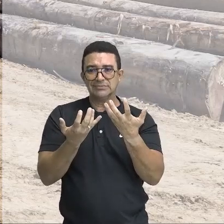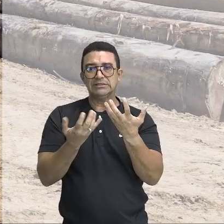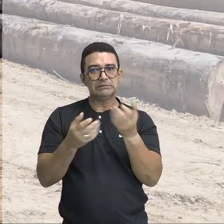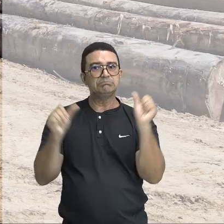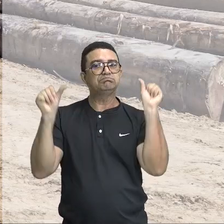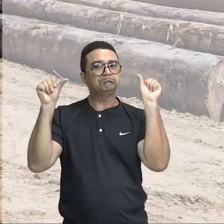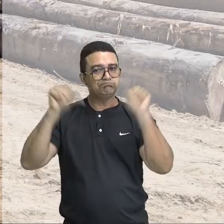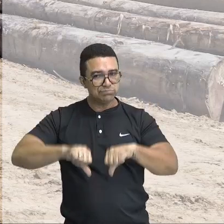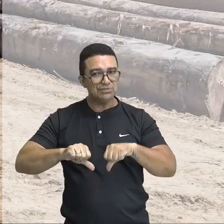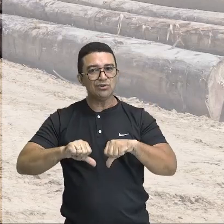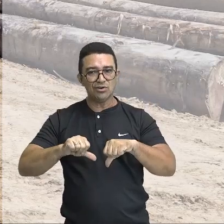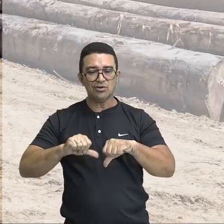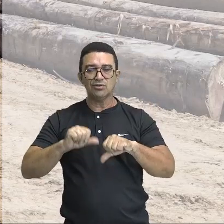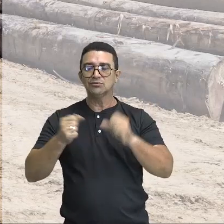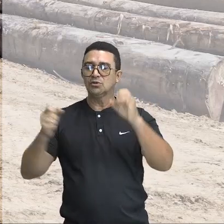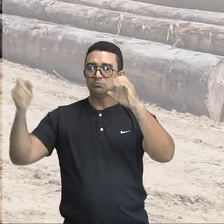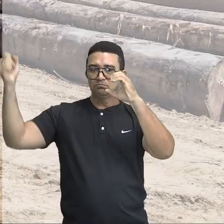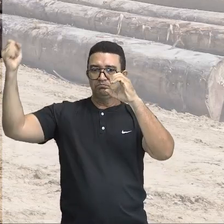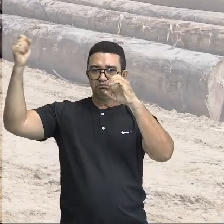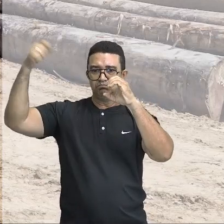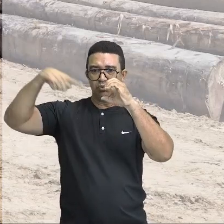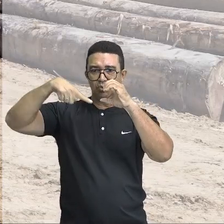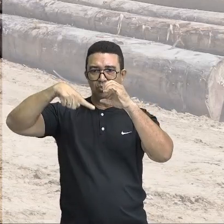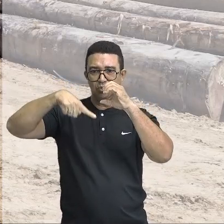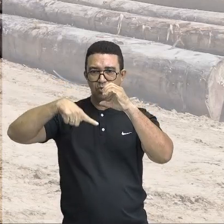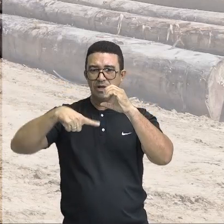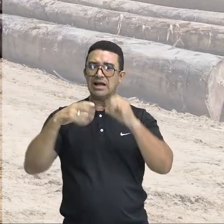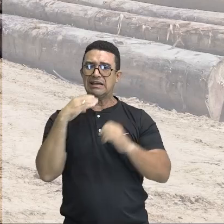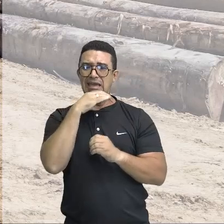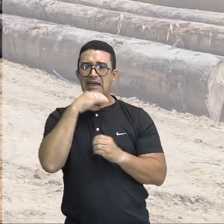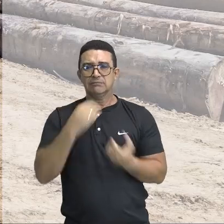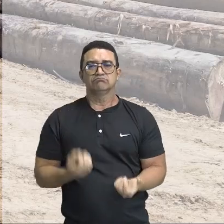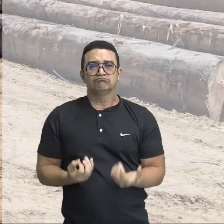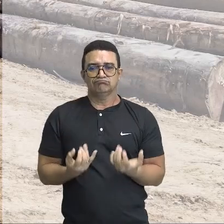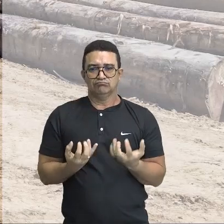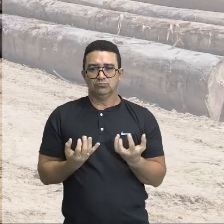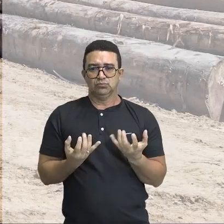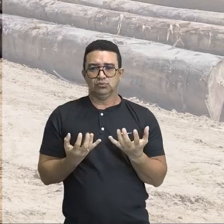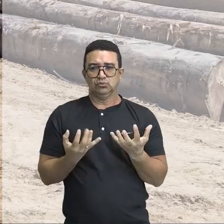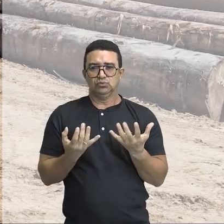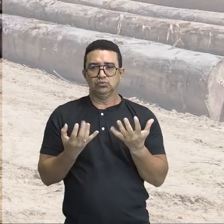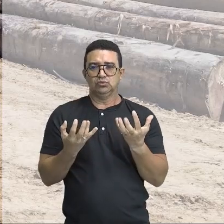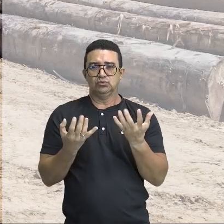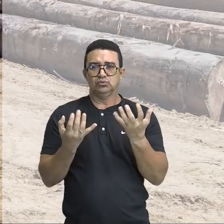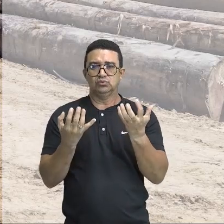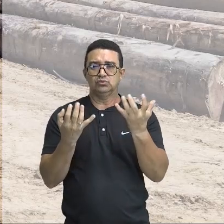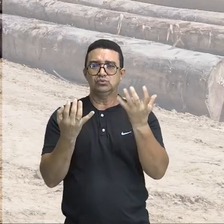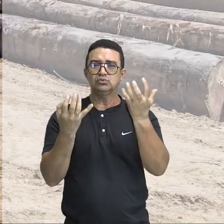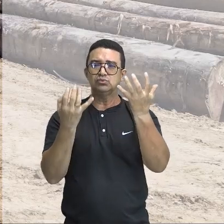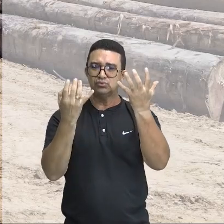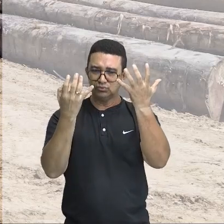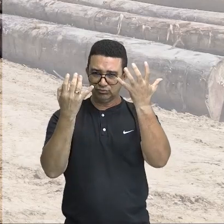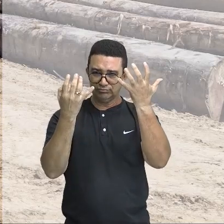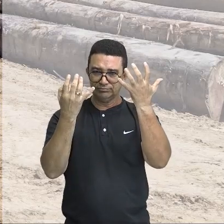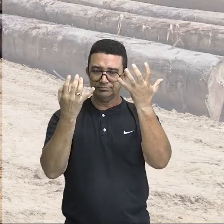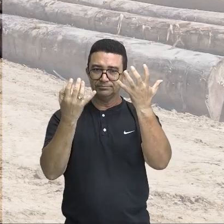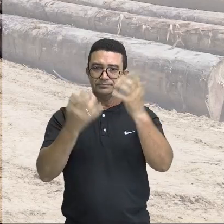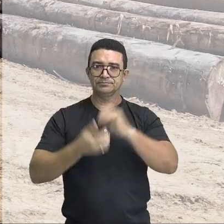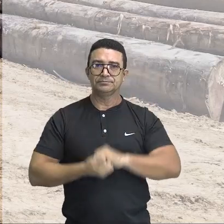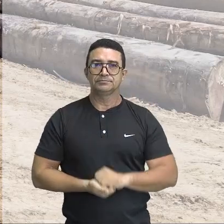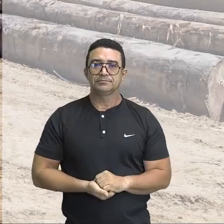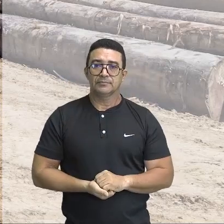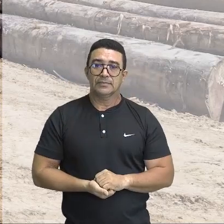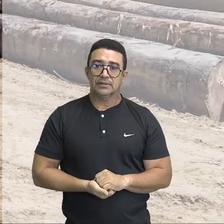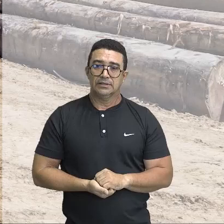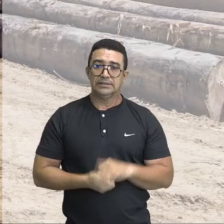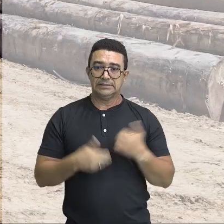o processo do ser humano, né, ocasionando isso, acaba aumentando cada vez mais esse efeito que ocorre. E